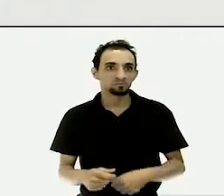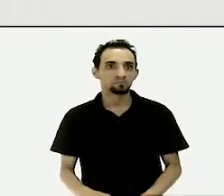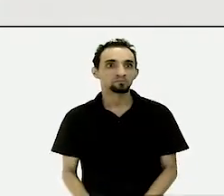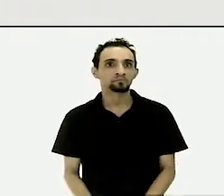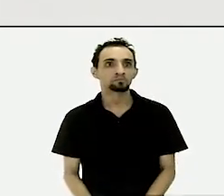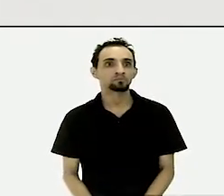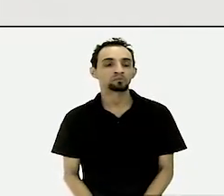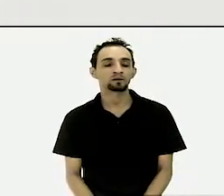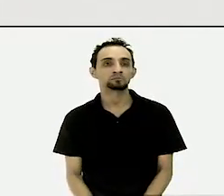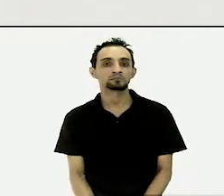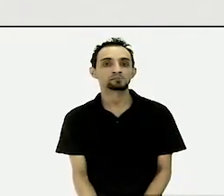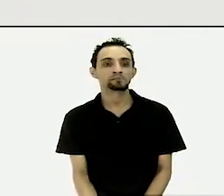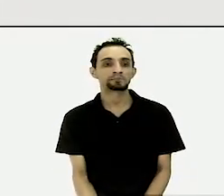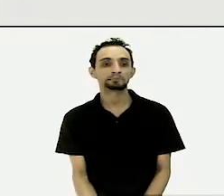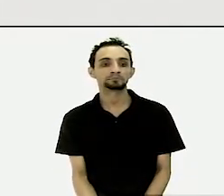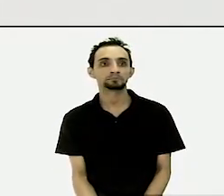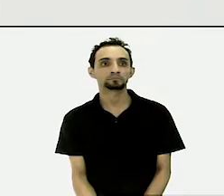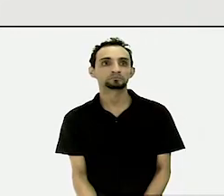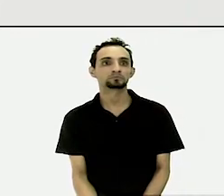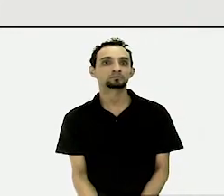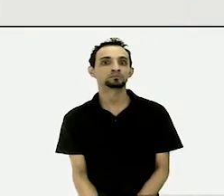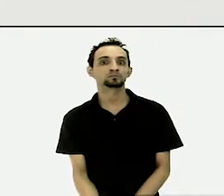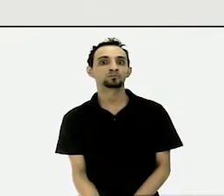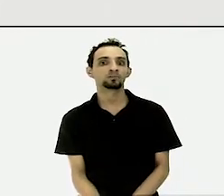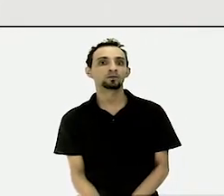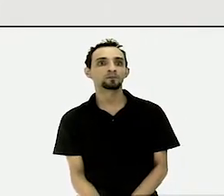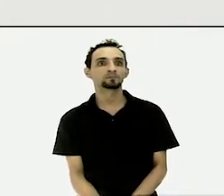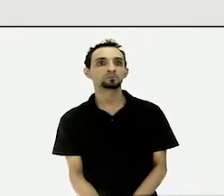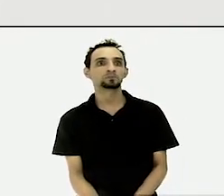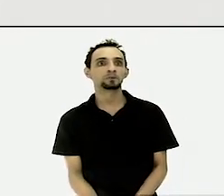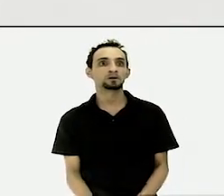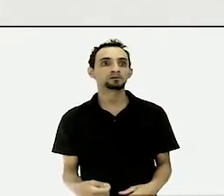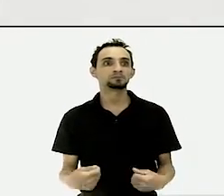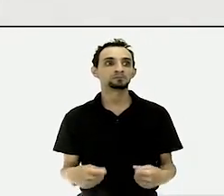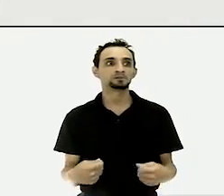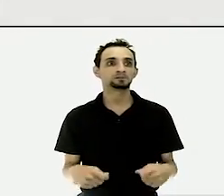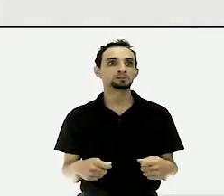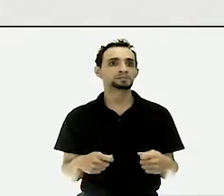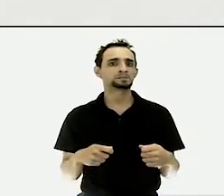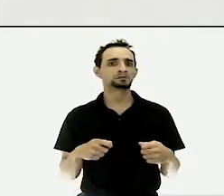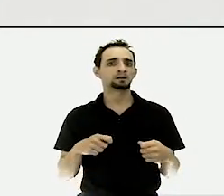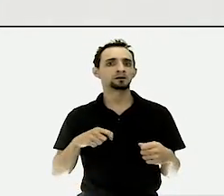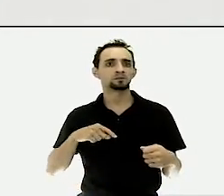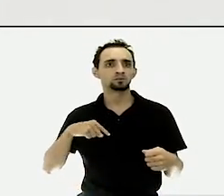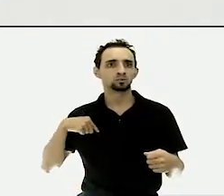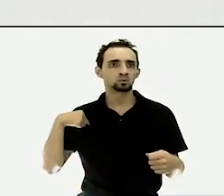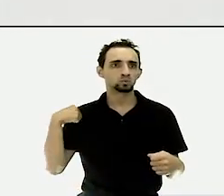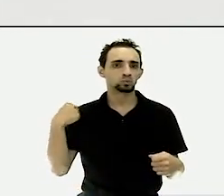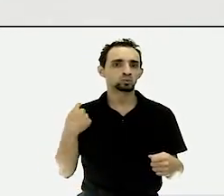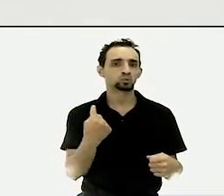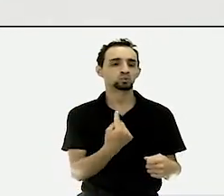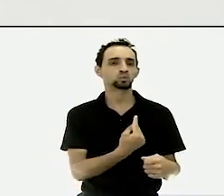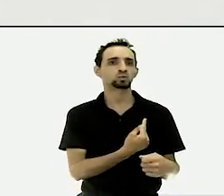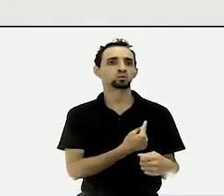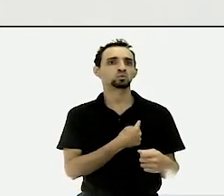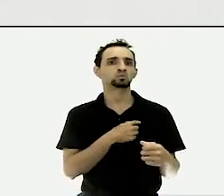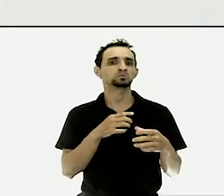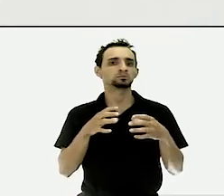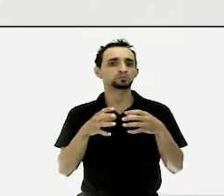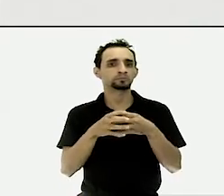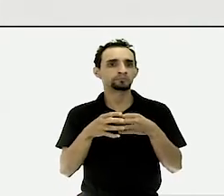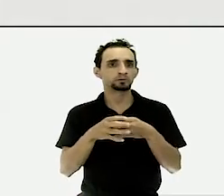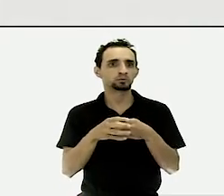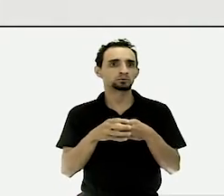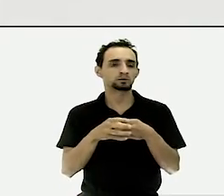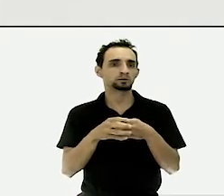aqui, para nós votarmos. E, mais do que aprovar, dar eficácia ao projeto e fazê-lo funcionar, porque uma vida